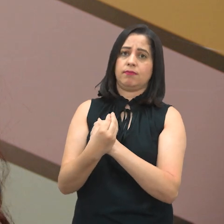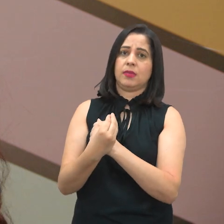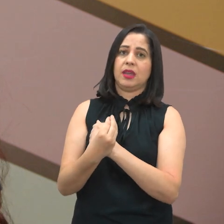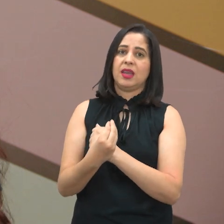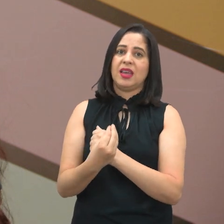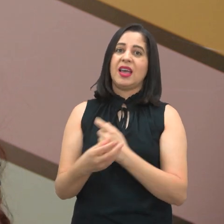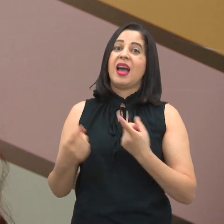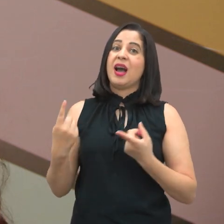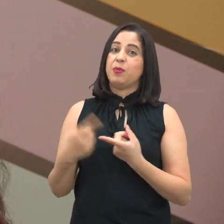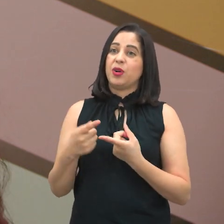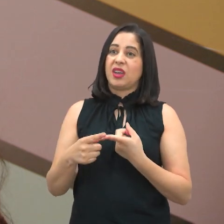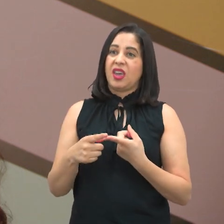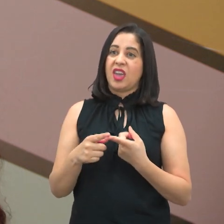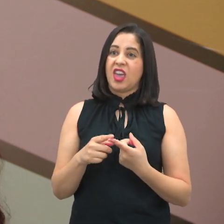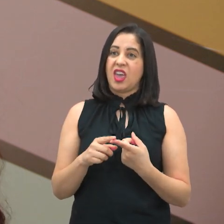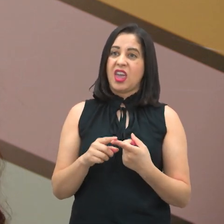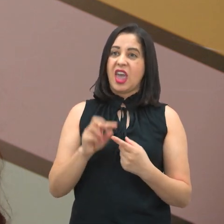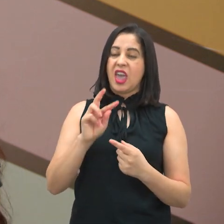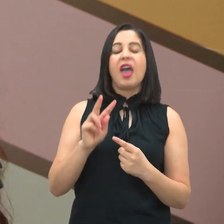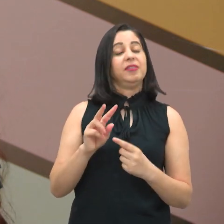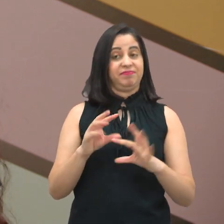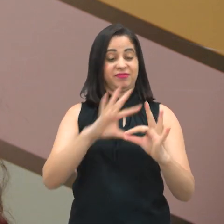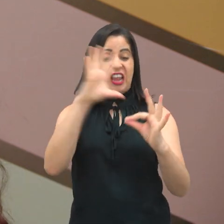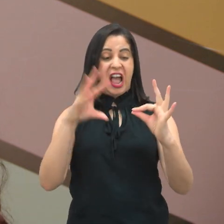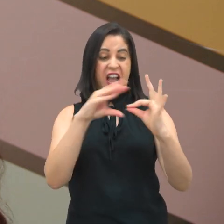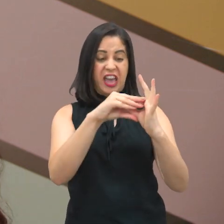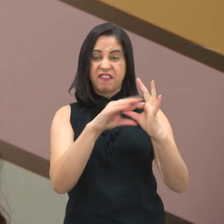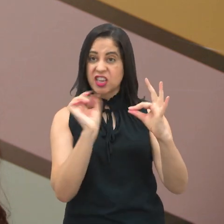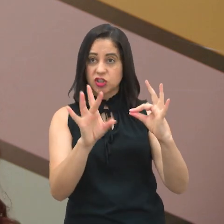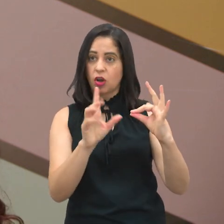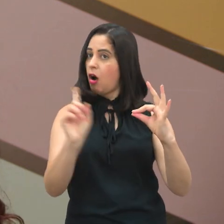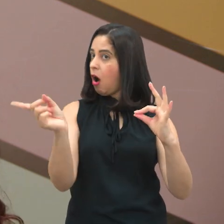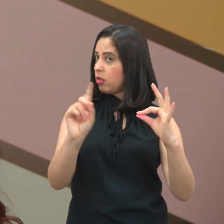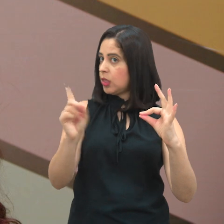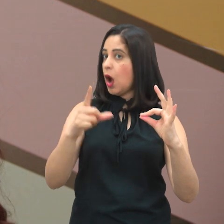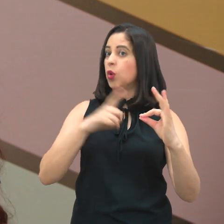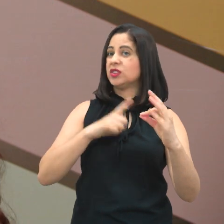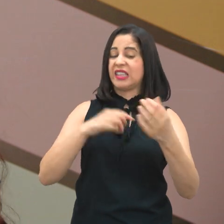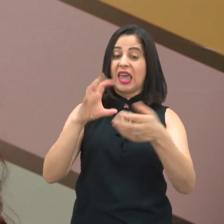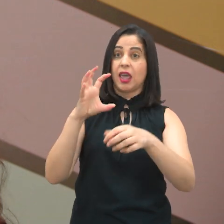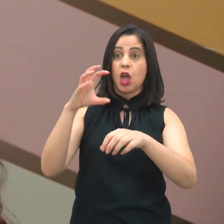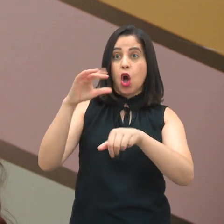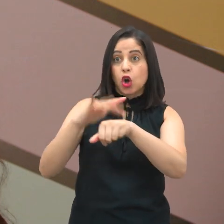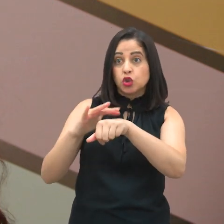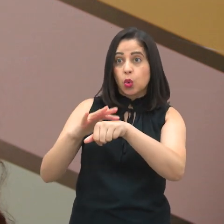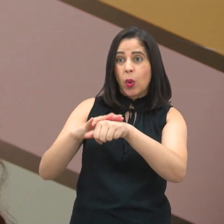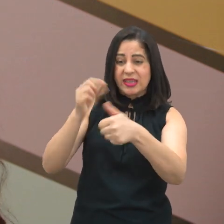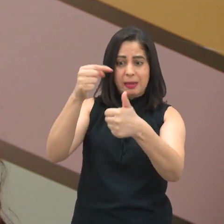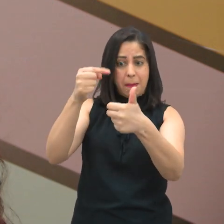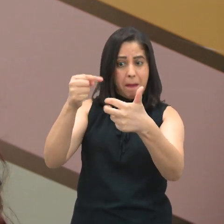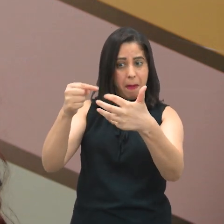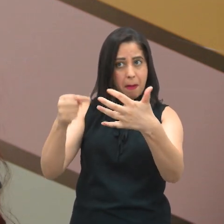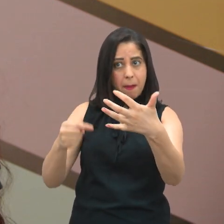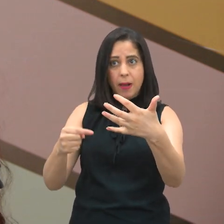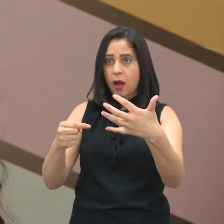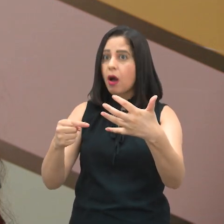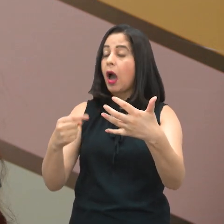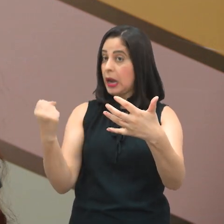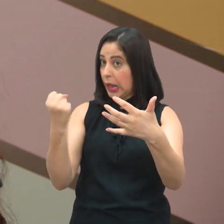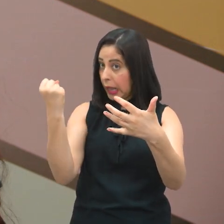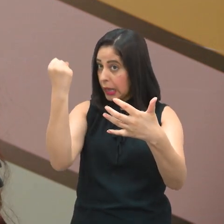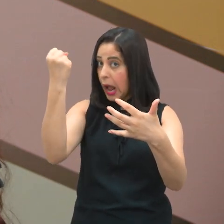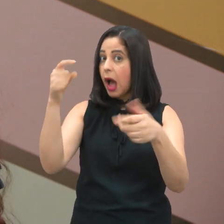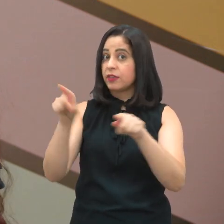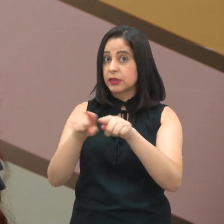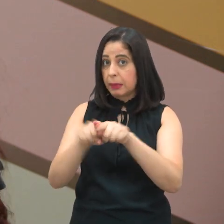expor. Até porque não é só o HIV. HIV é uma infecção Sim, sexualmente transmissível. Claro. Nós temos várias outras